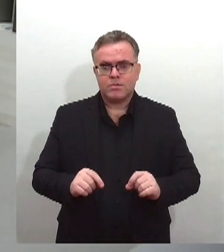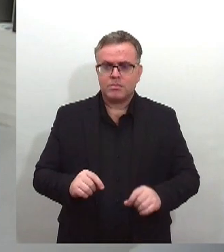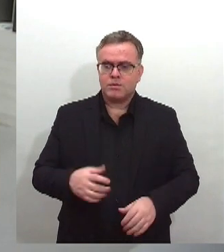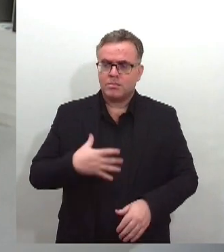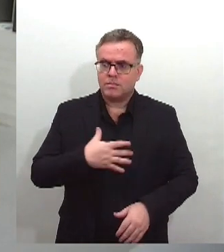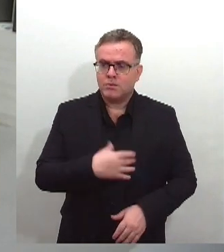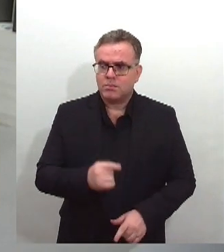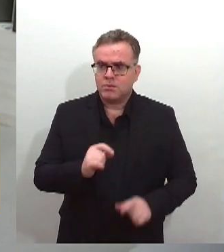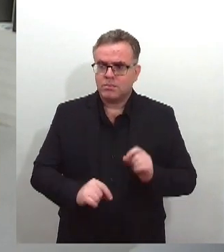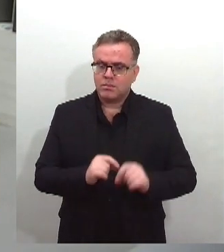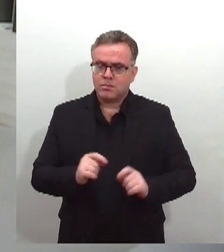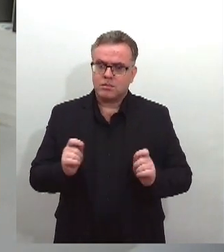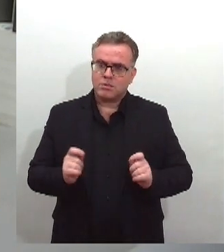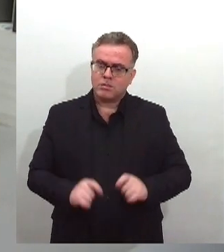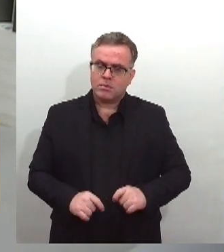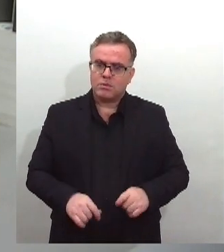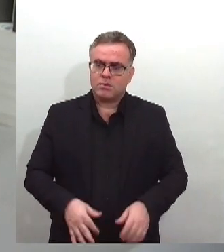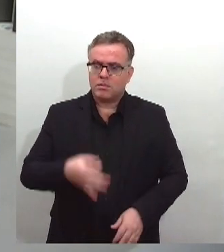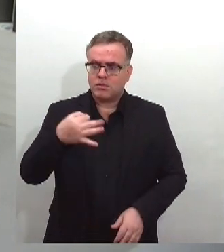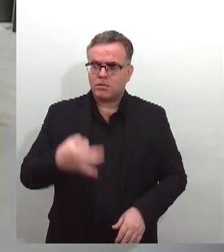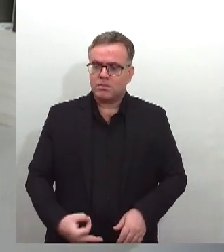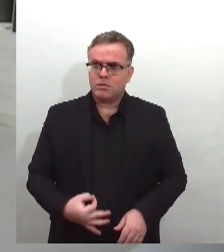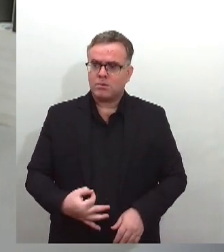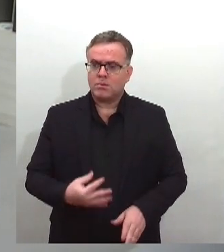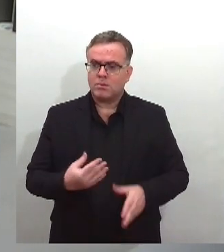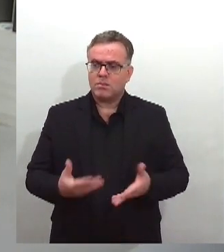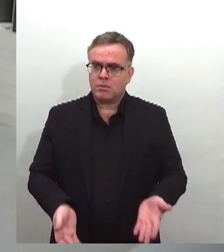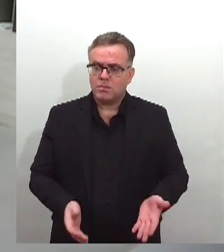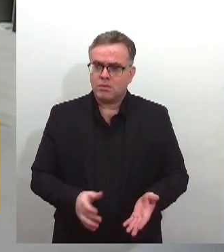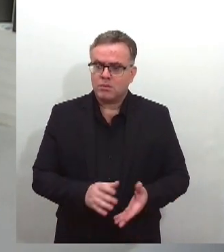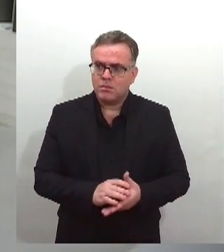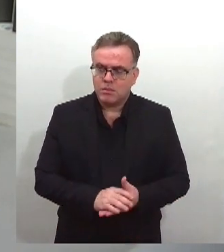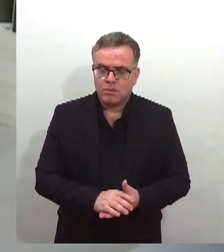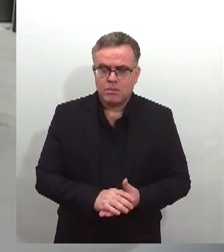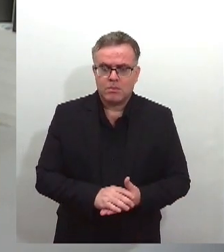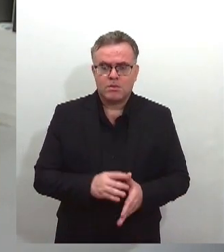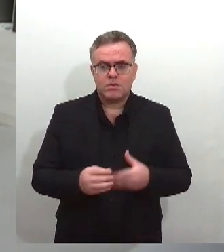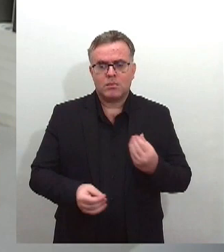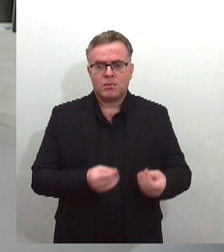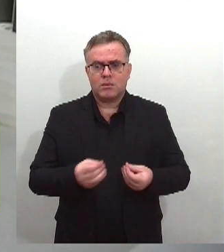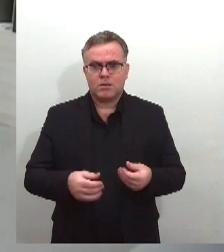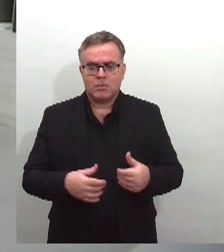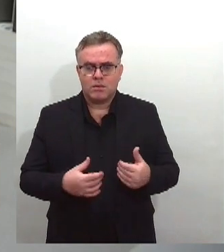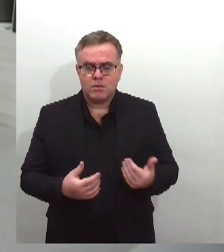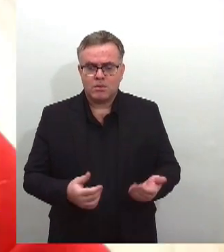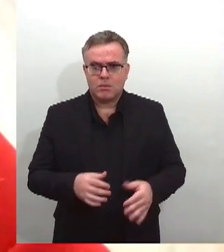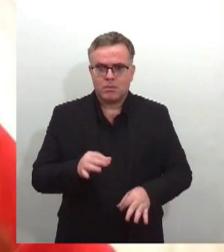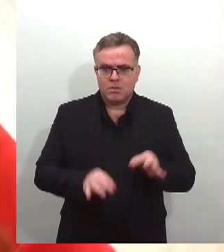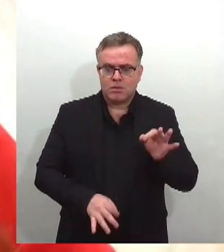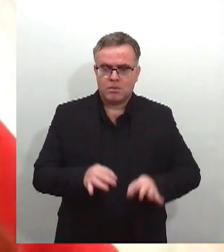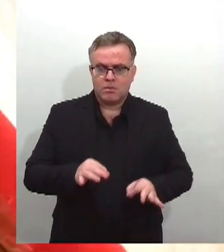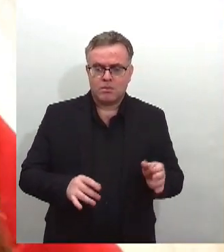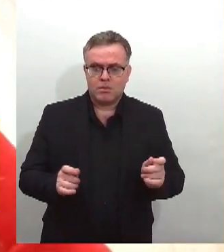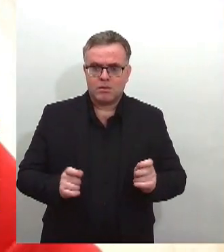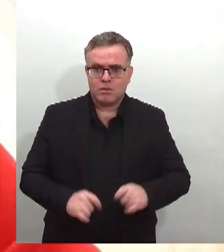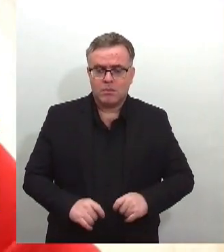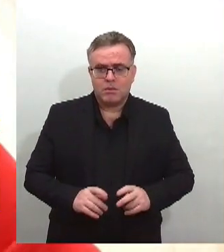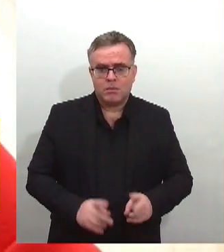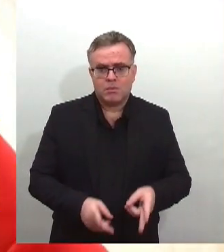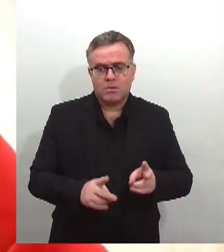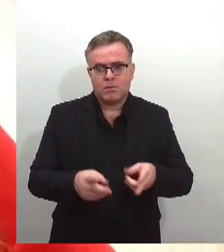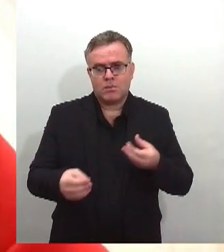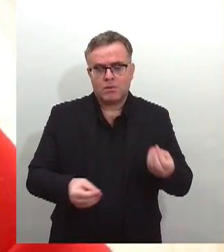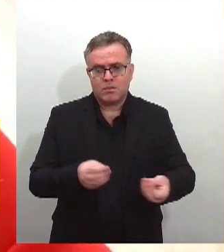Sim, com certeza. Porque eu costumo dizer o seguinte, Denise, eu sou juíza criminal de origem, né? Estou coordenadora da